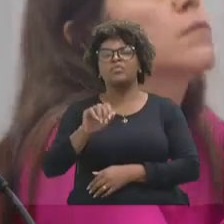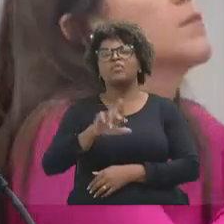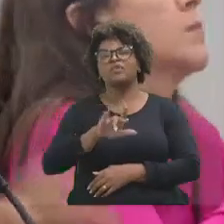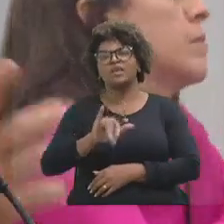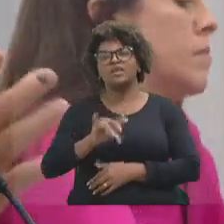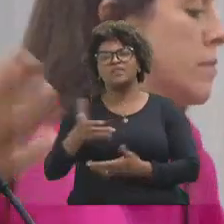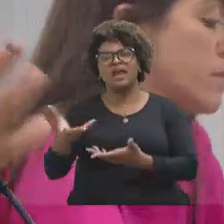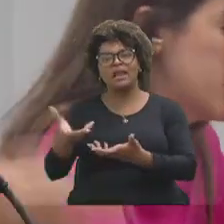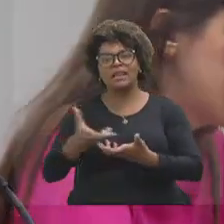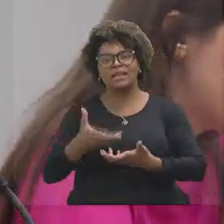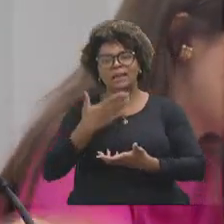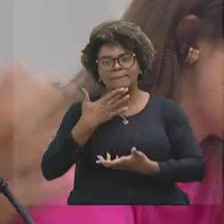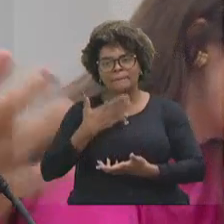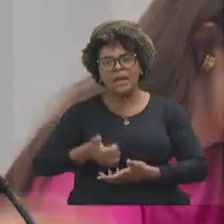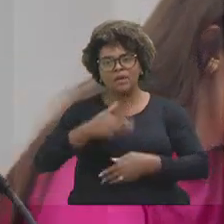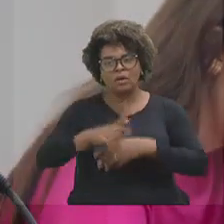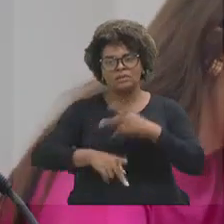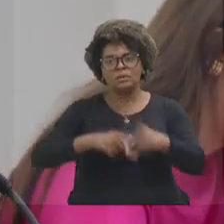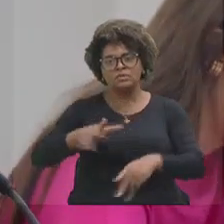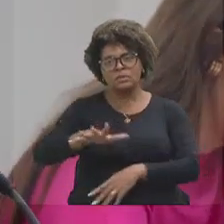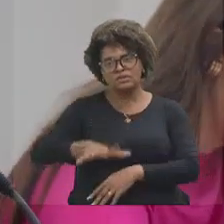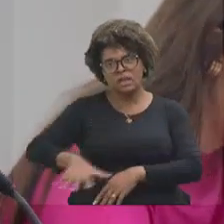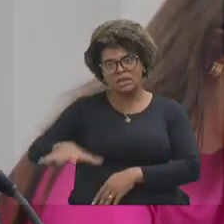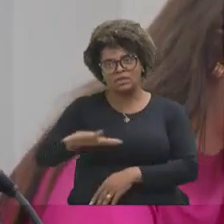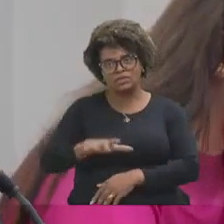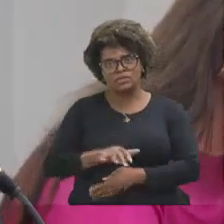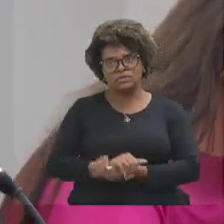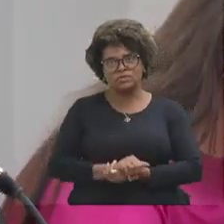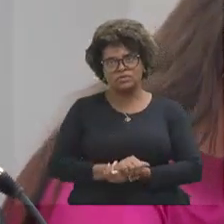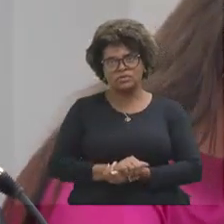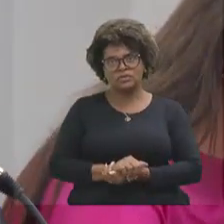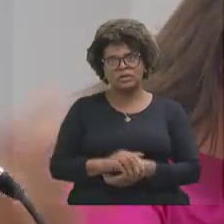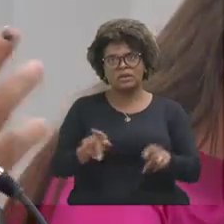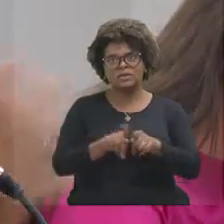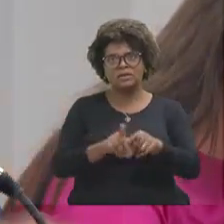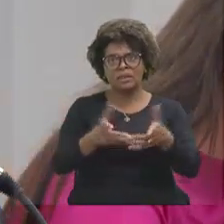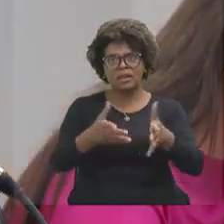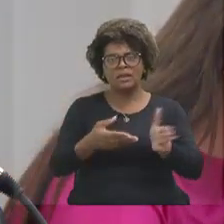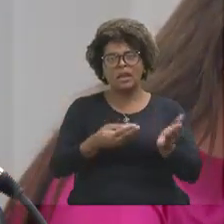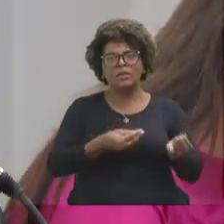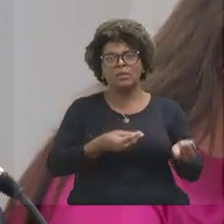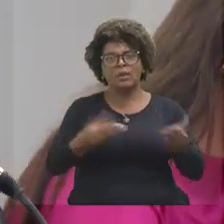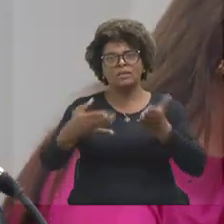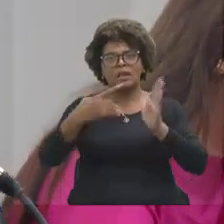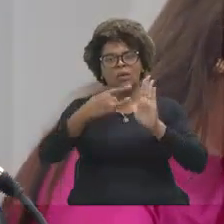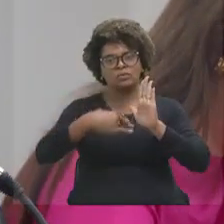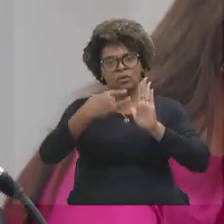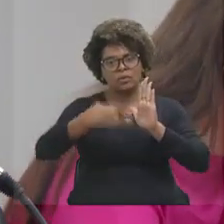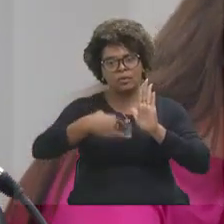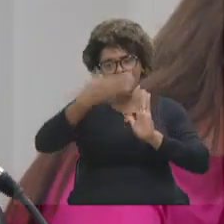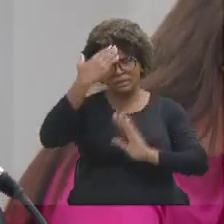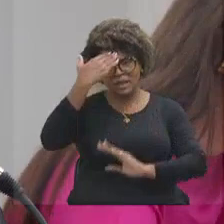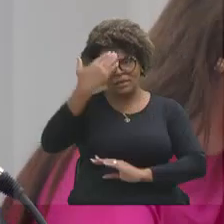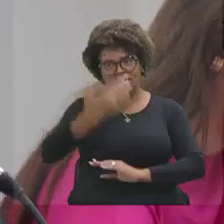se possível terminar aqui eles queria só entregar mais um documento mas para agradecer